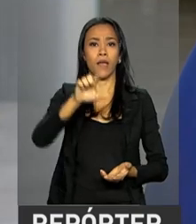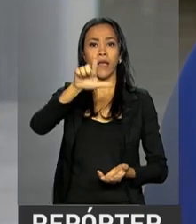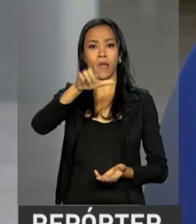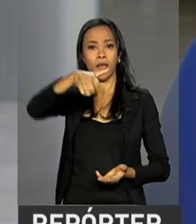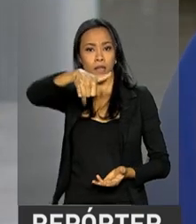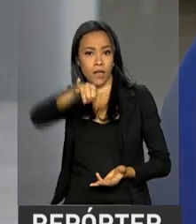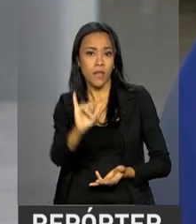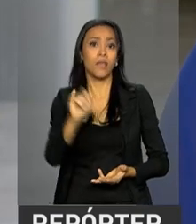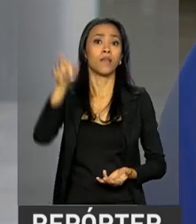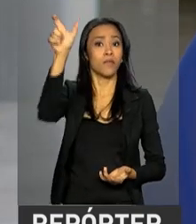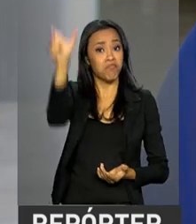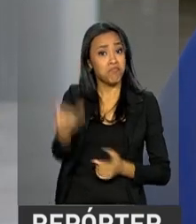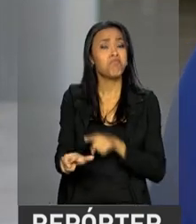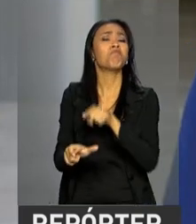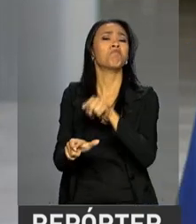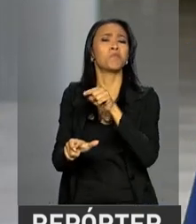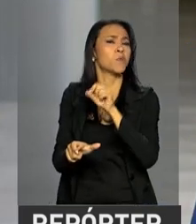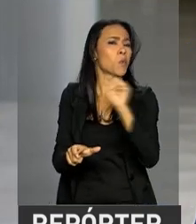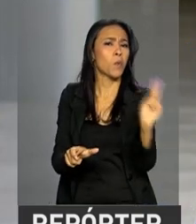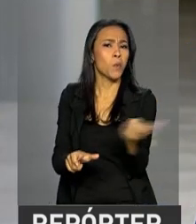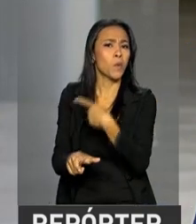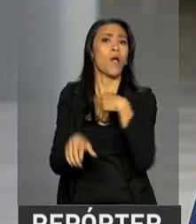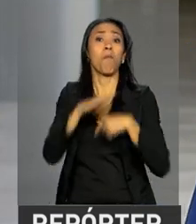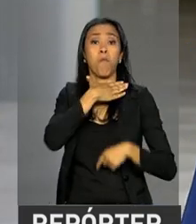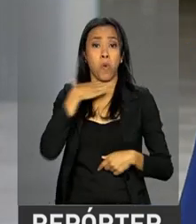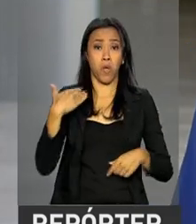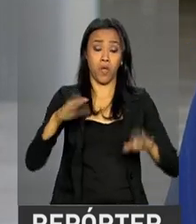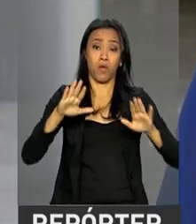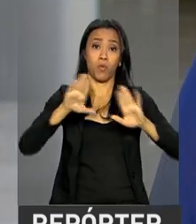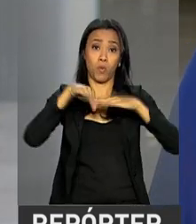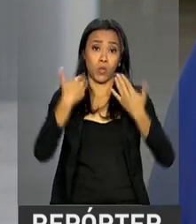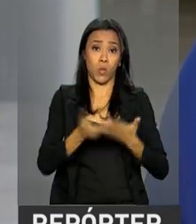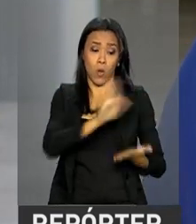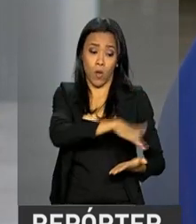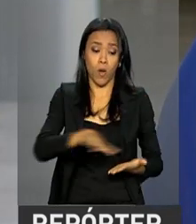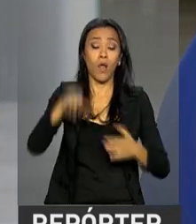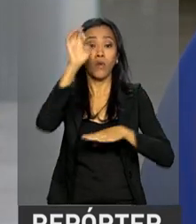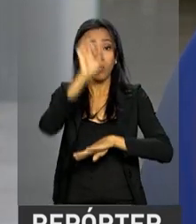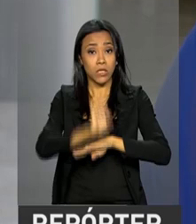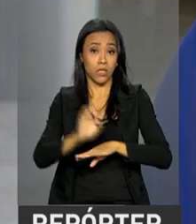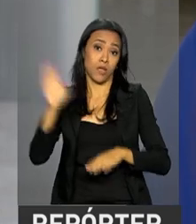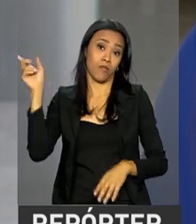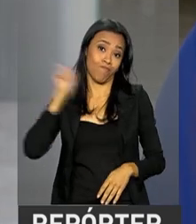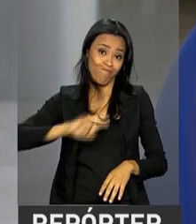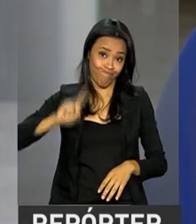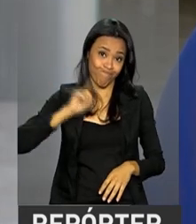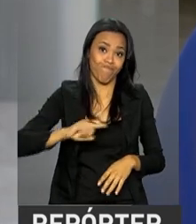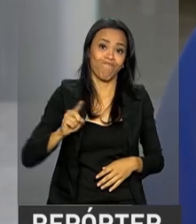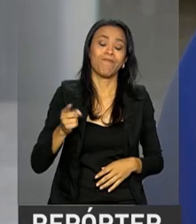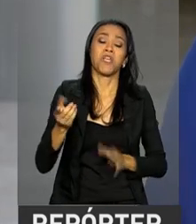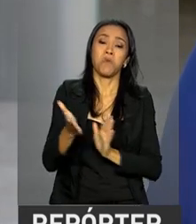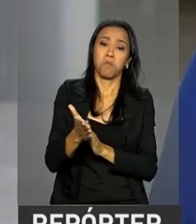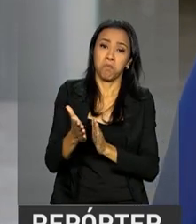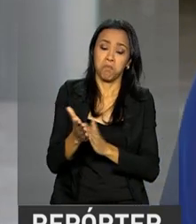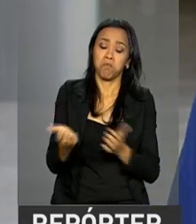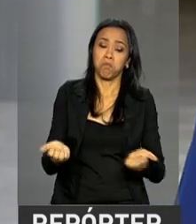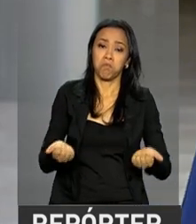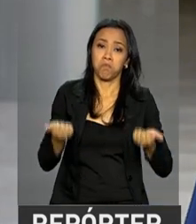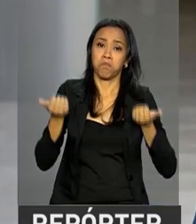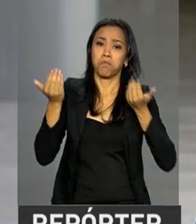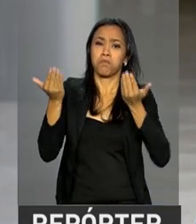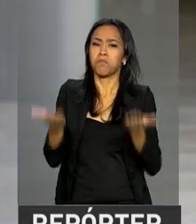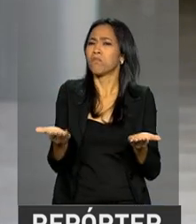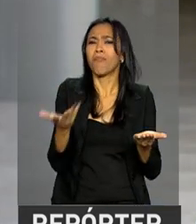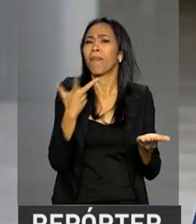batista que morreu no incêndio na creche de janaúba em minas gerais a homenagem é concedida a pessoas